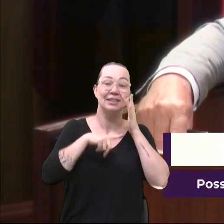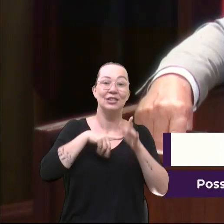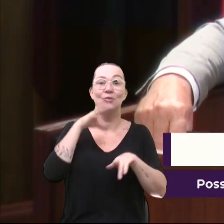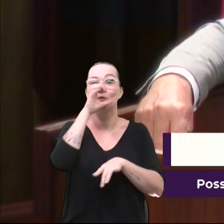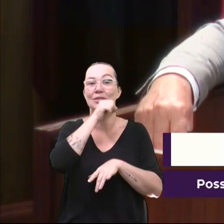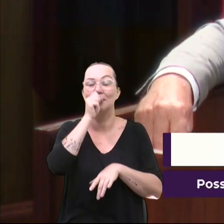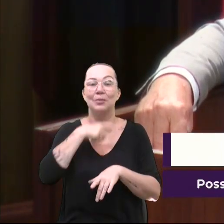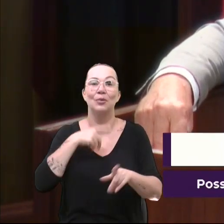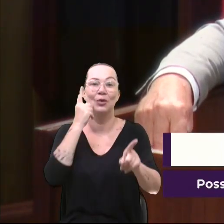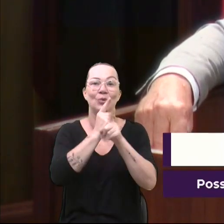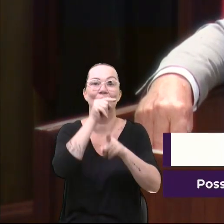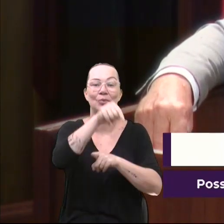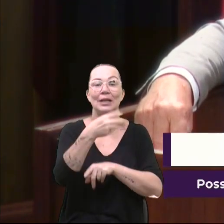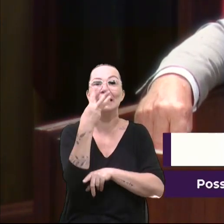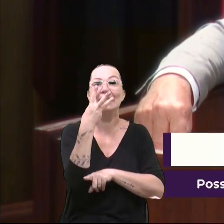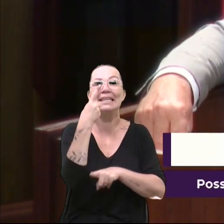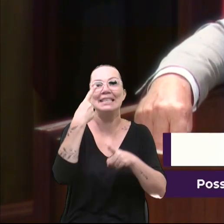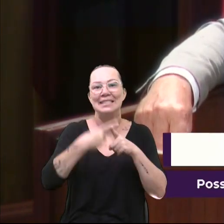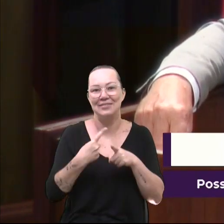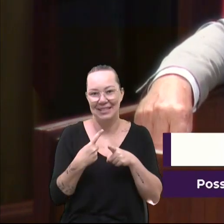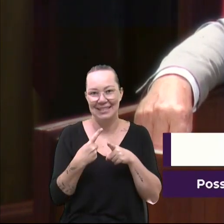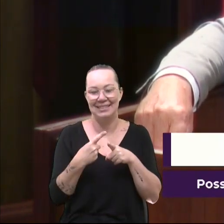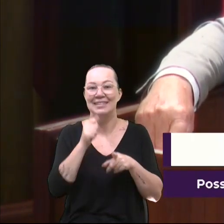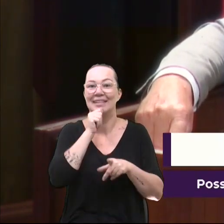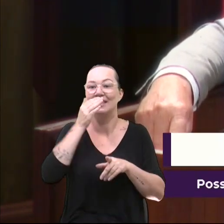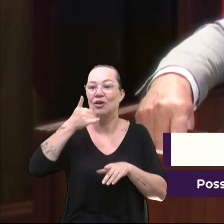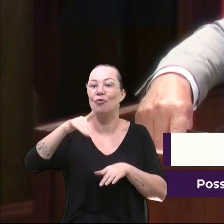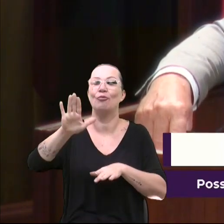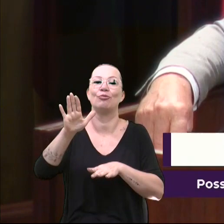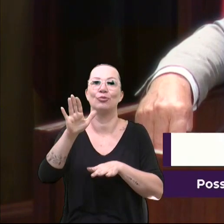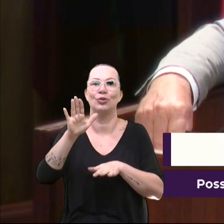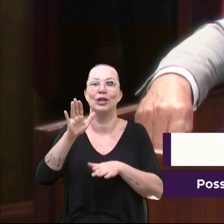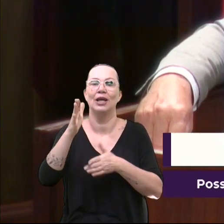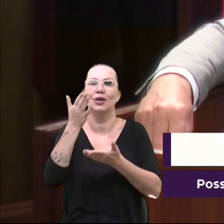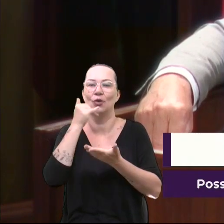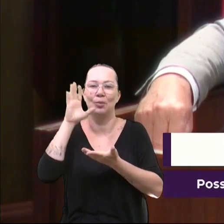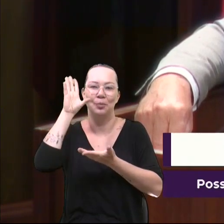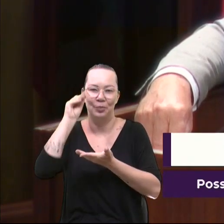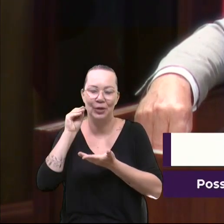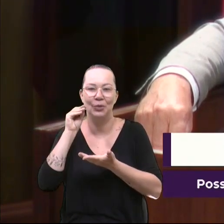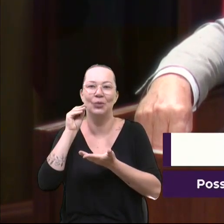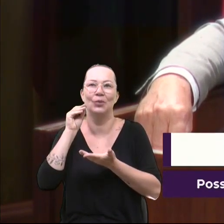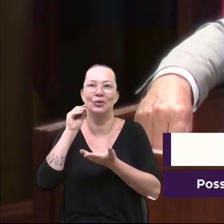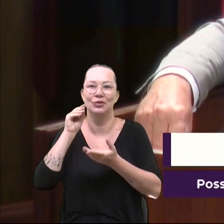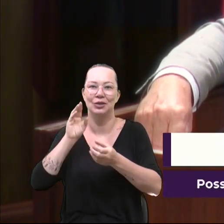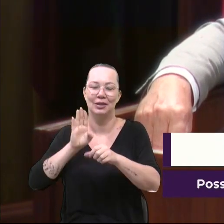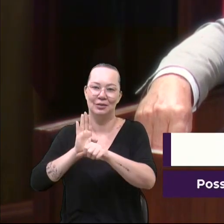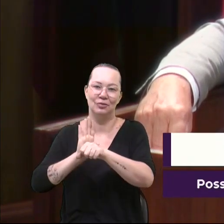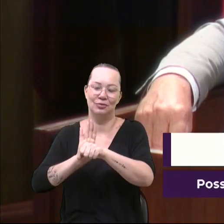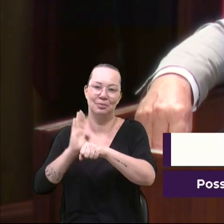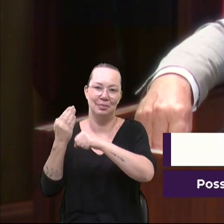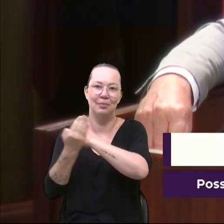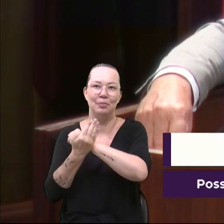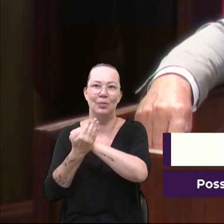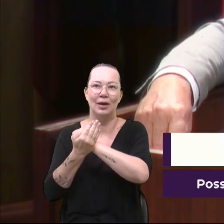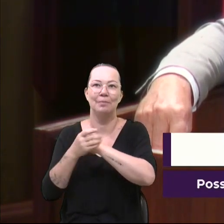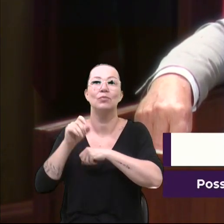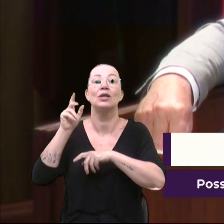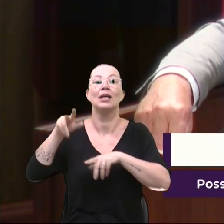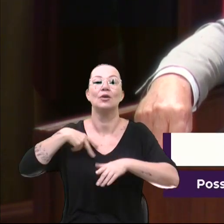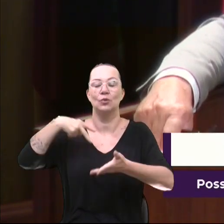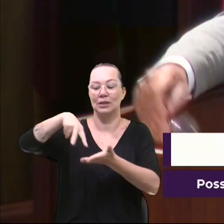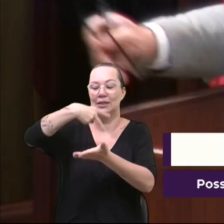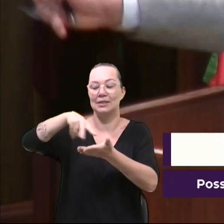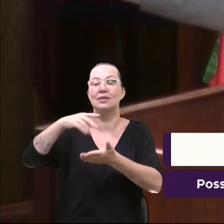3 vezes e ainda fui num jantar dançante no São Romédio. Daqui a pouco estou dançando lá, quem me cutuca?